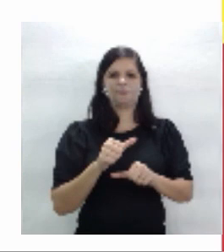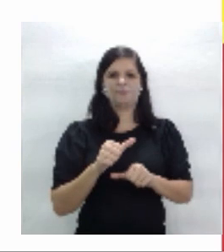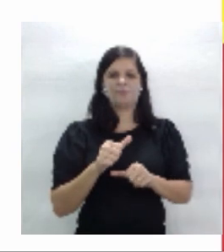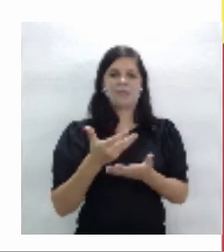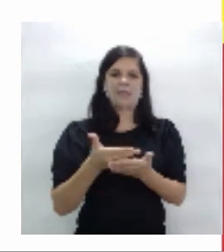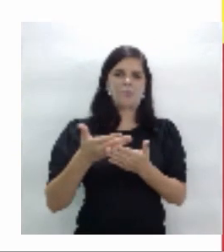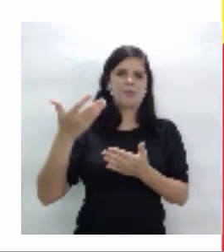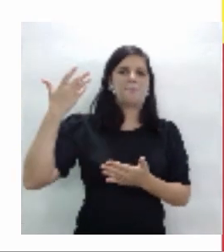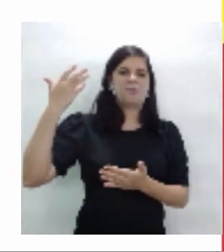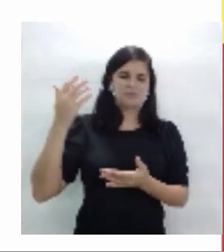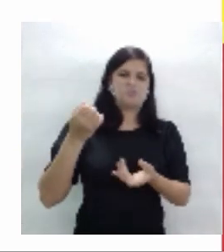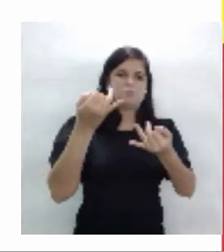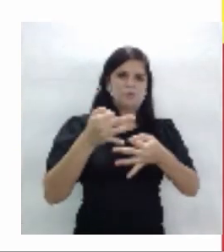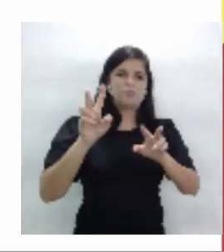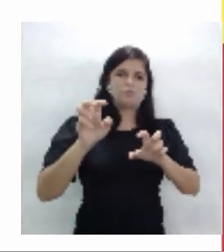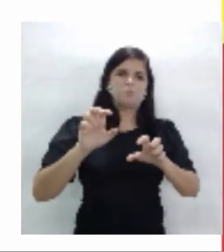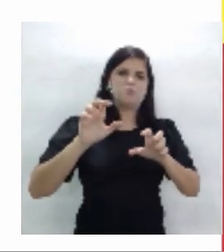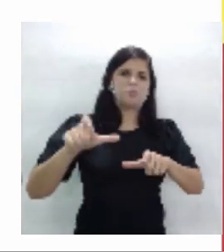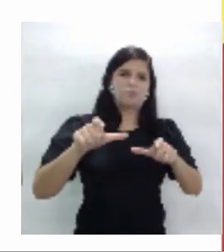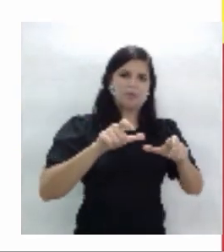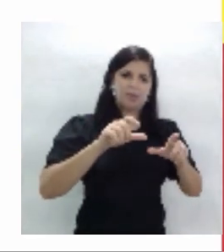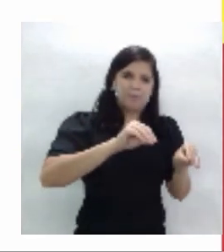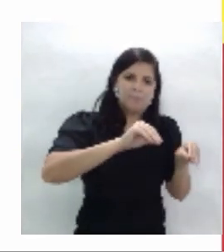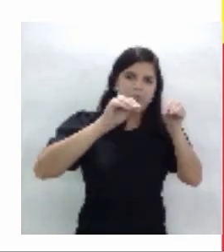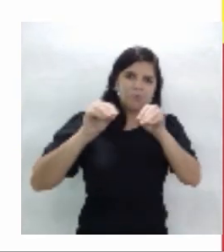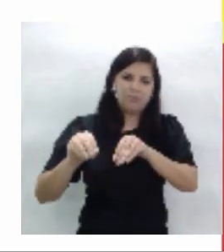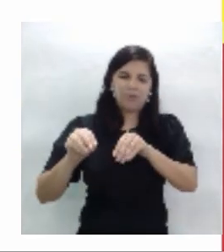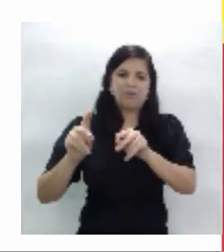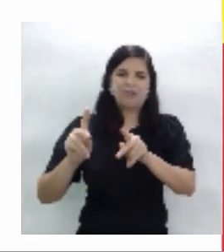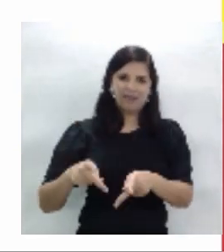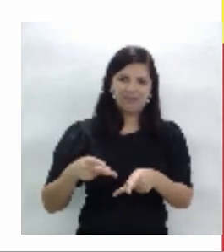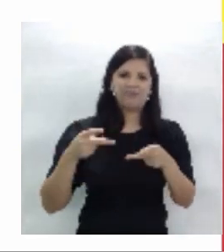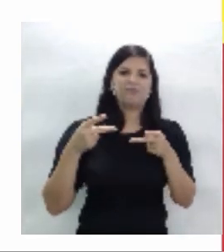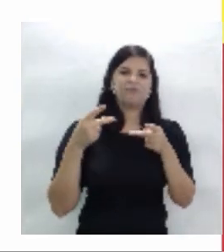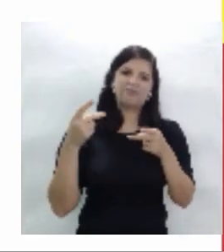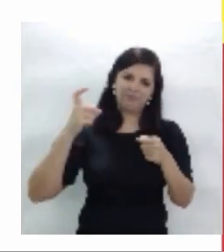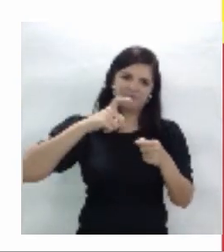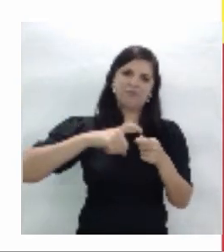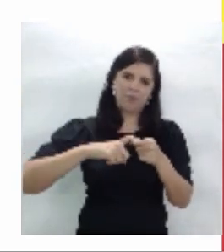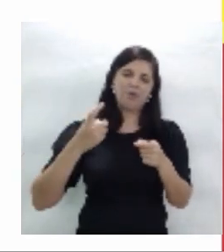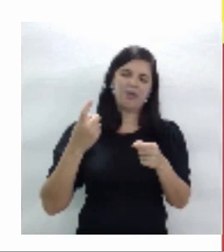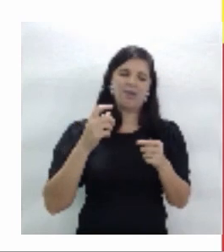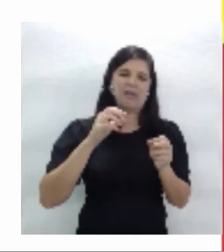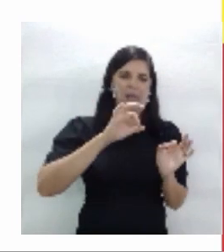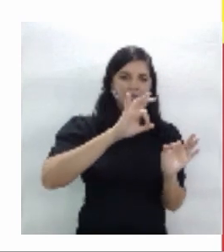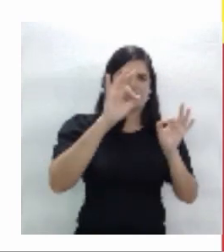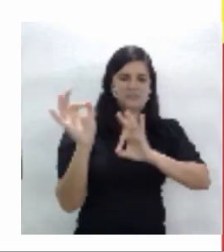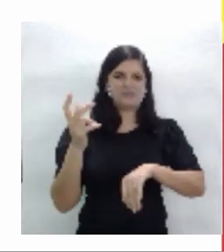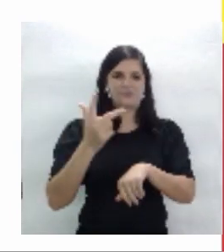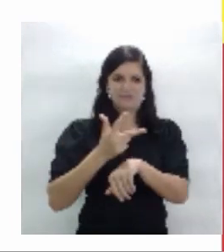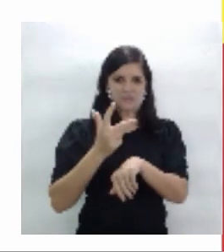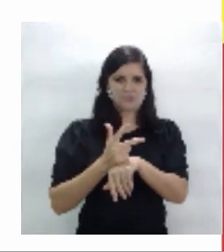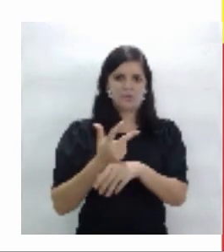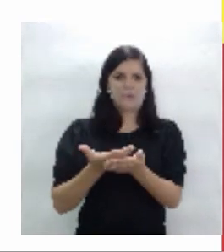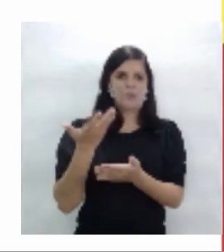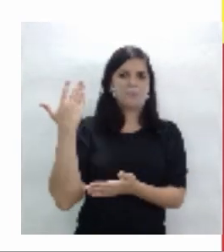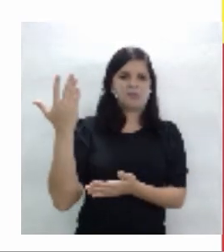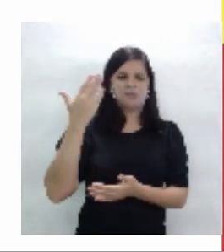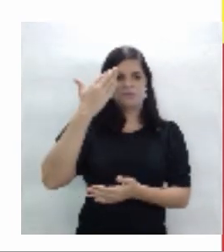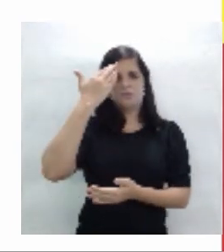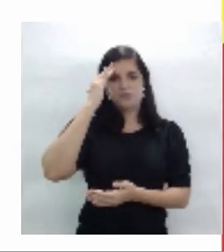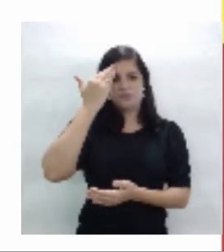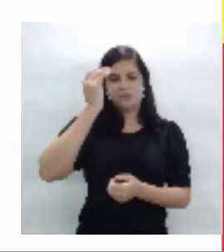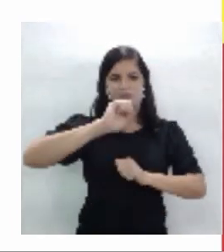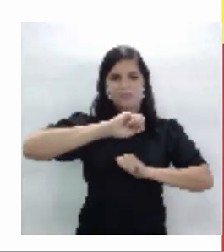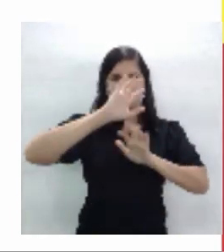transição nas últimas aulas, tá? Então é interessante que você revisite os nossos vídeos, tá? Para assistir novamente e